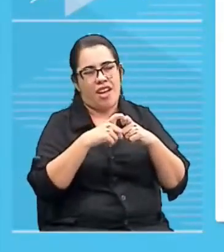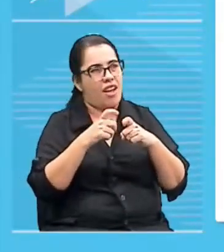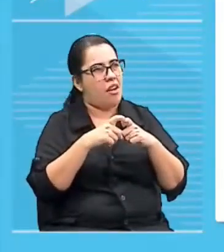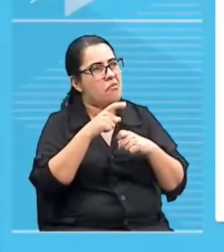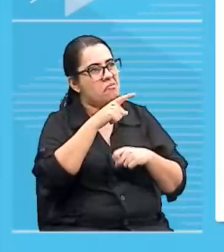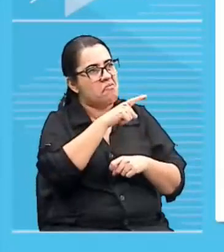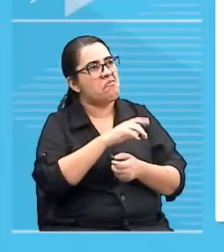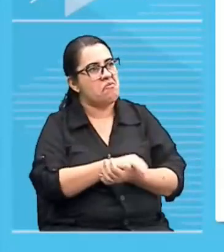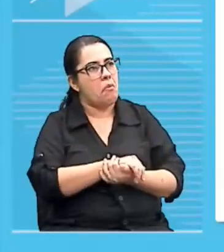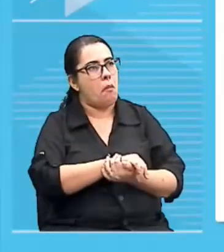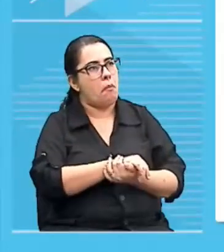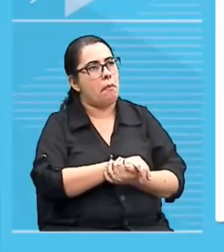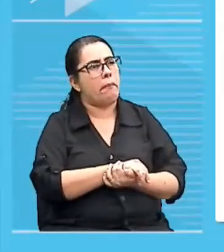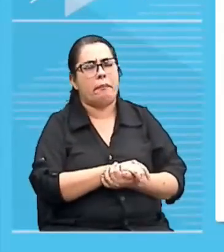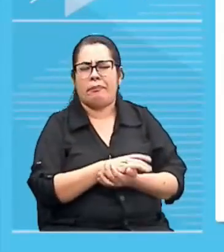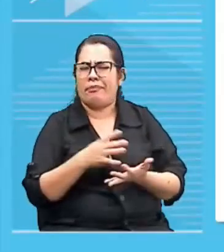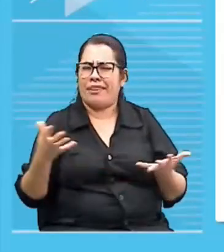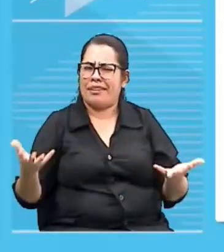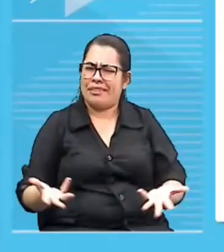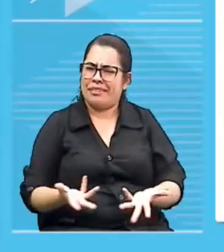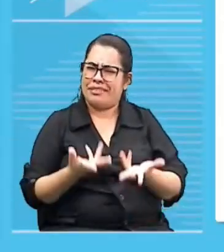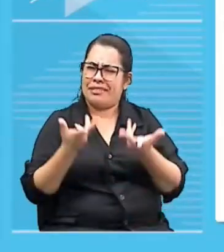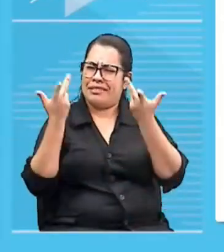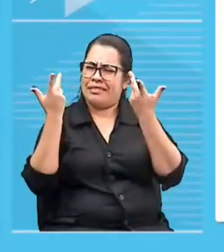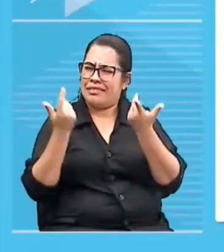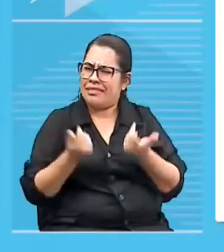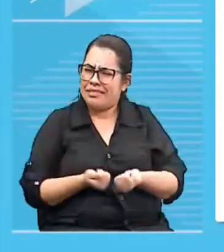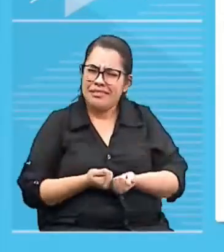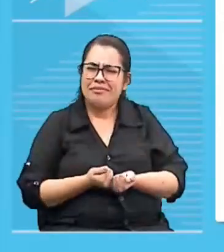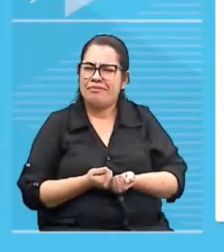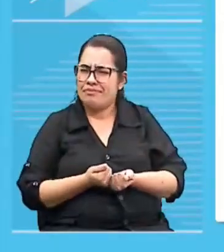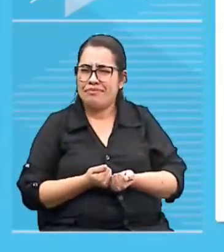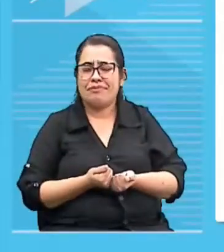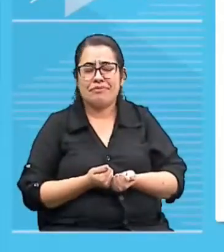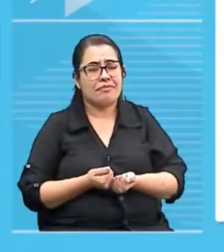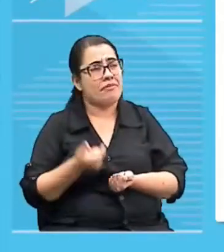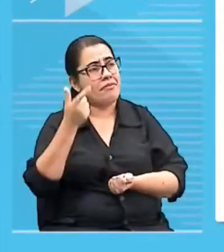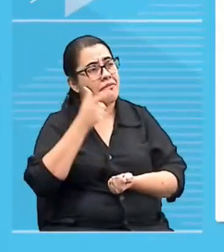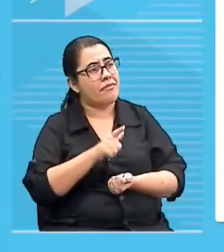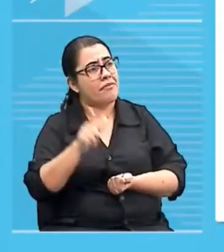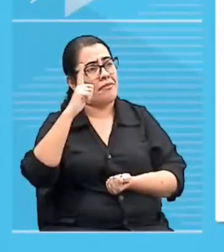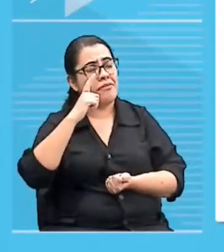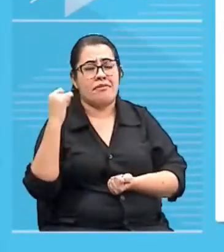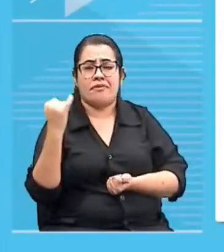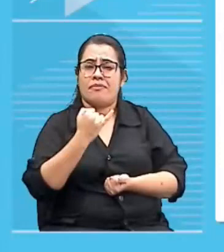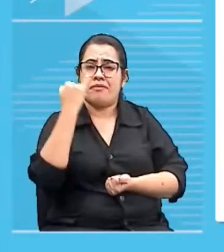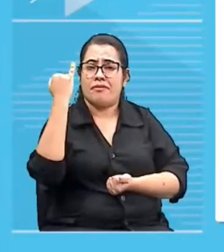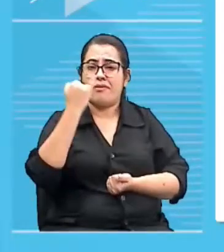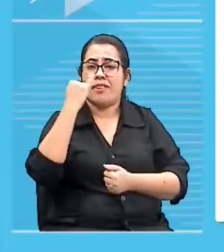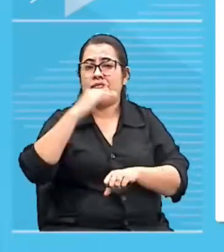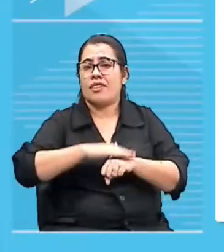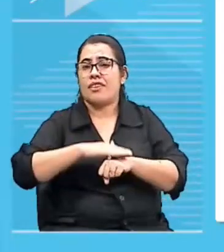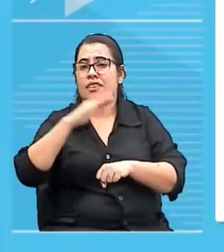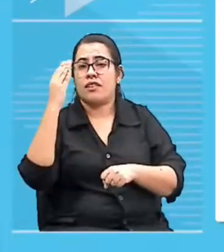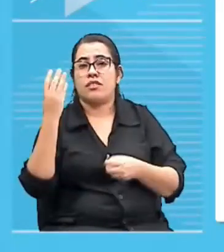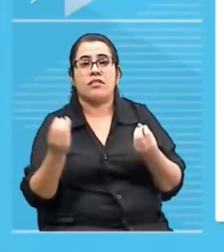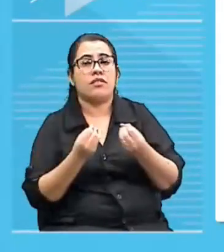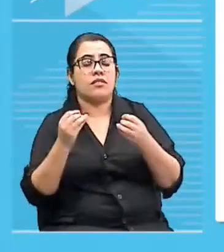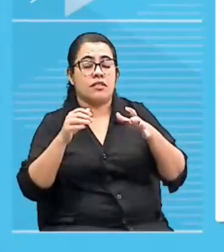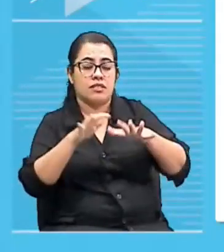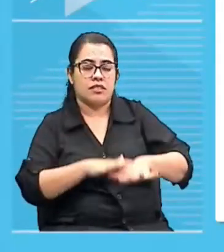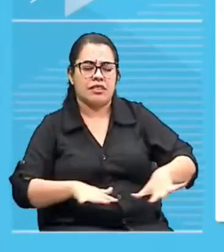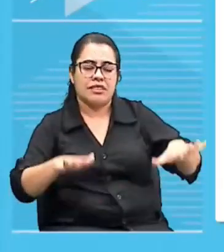Então, vejam que fantástico, pessoal, que fantástico. Outro ponto importante, galerinha, é a robótica na